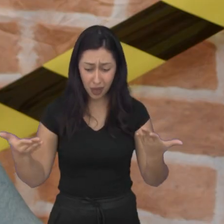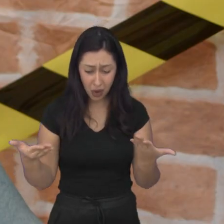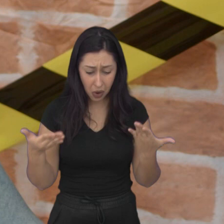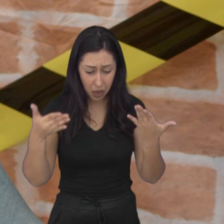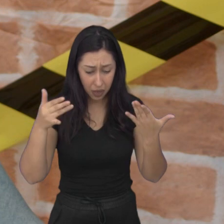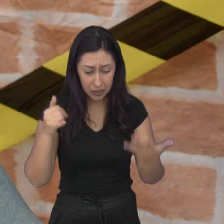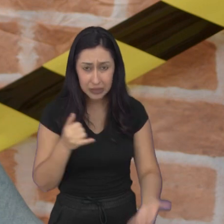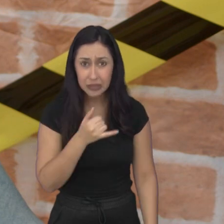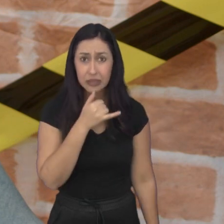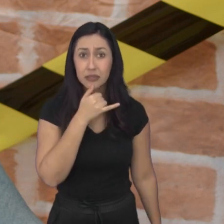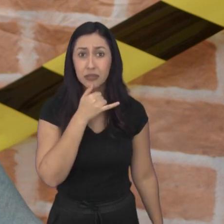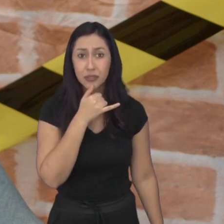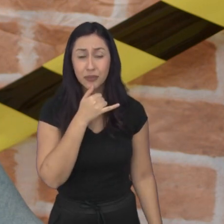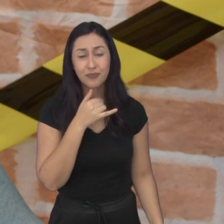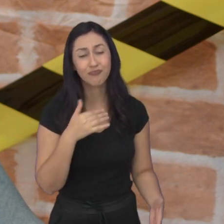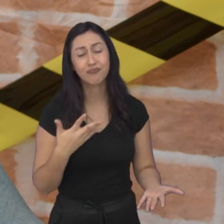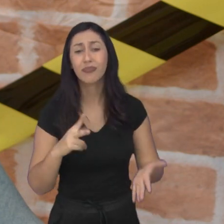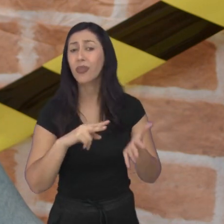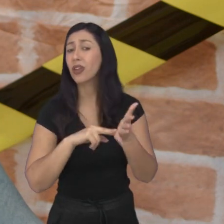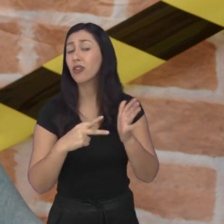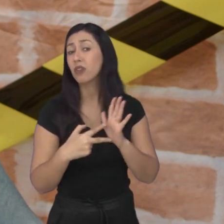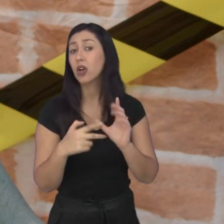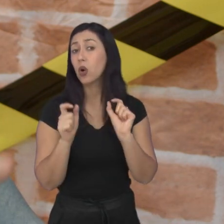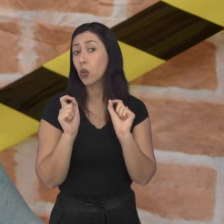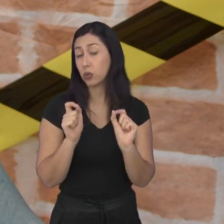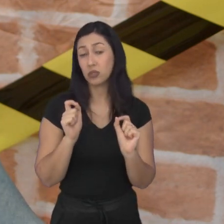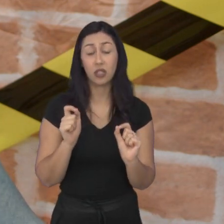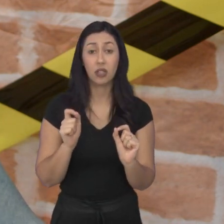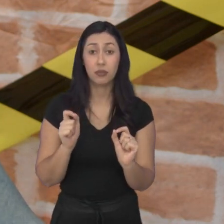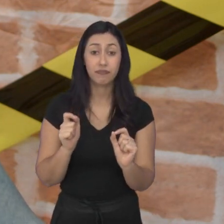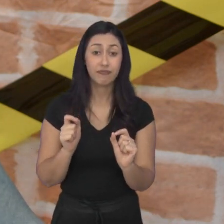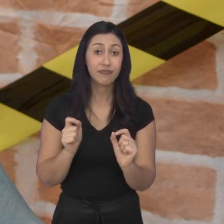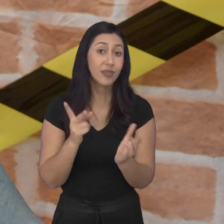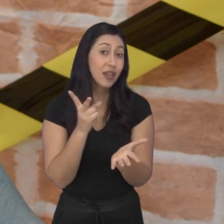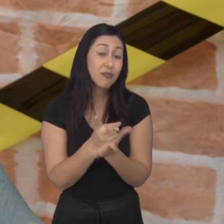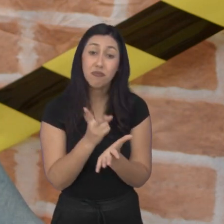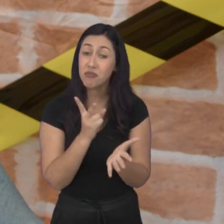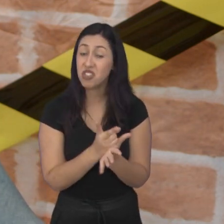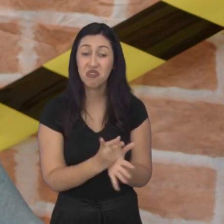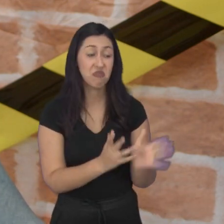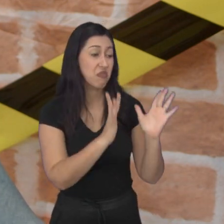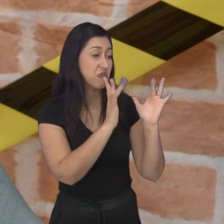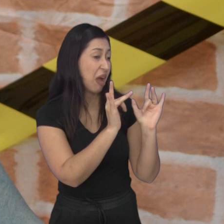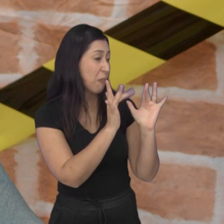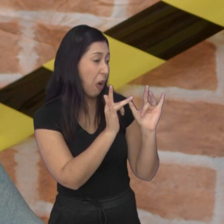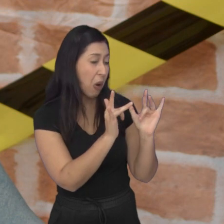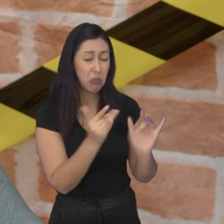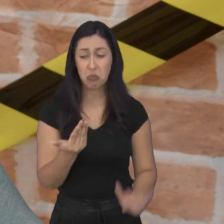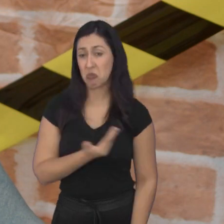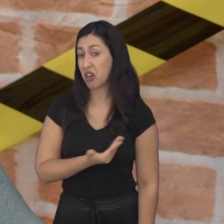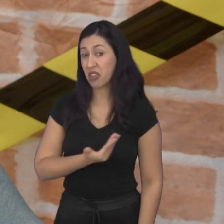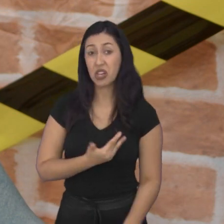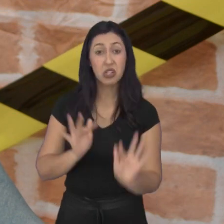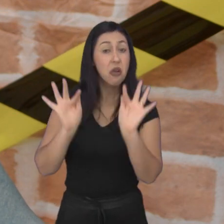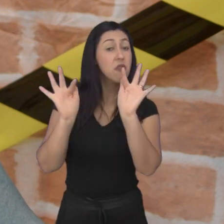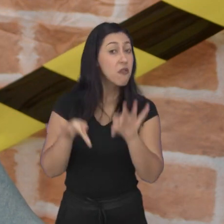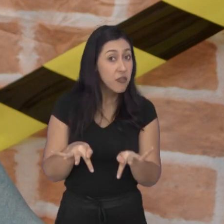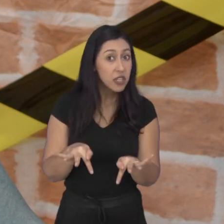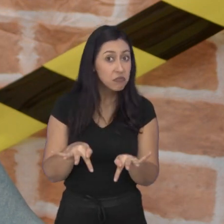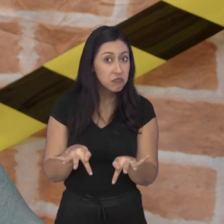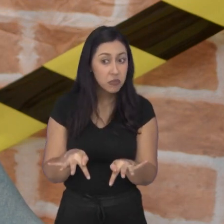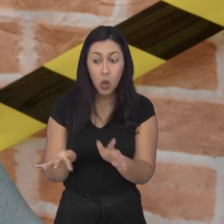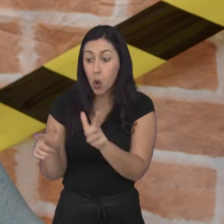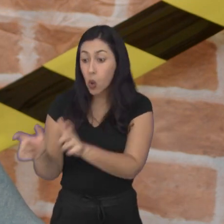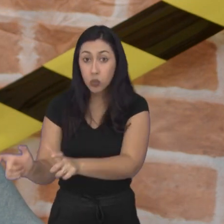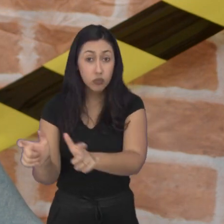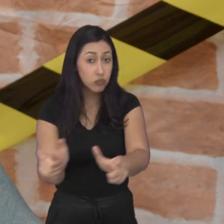era a ideia de que os lugares permanecem, né? Sim. Você sai com uma pessoa, com amigos, que aconteceu bastante, que eu